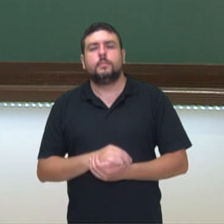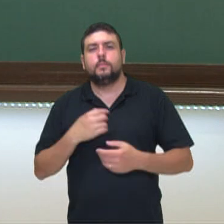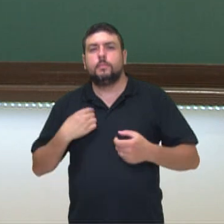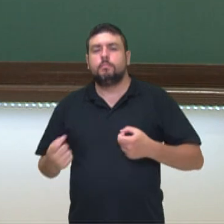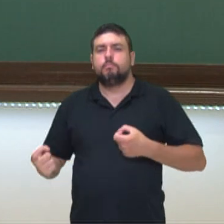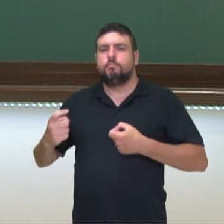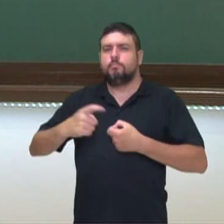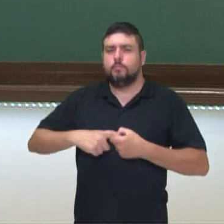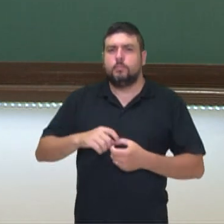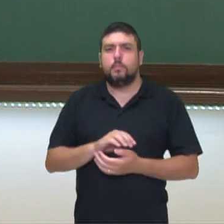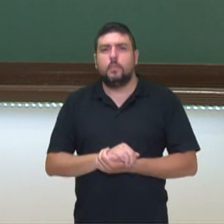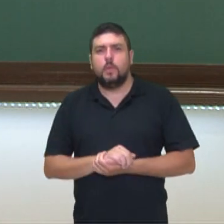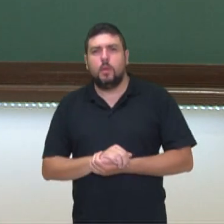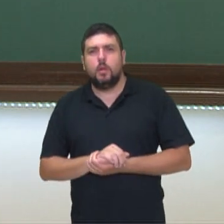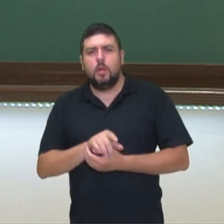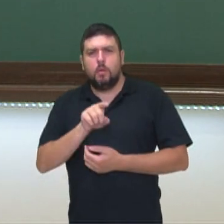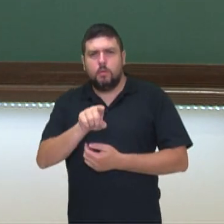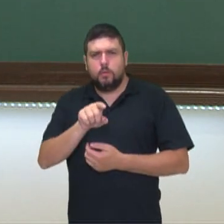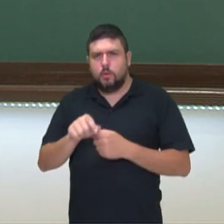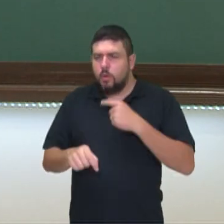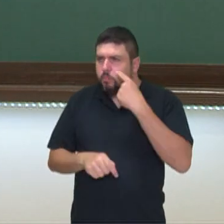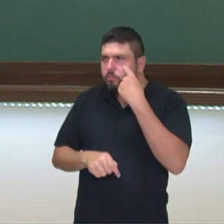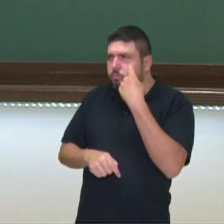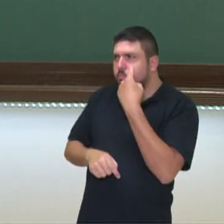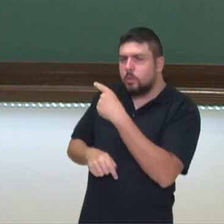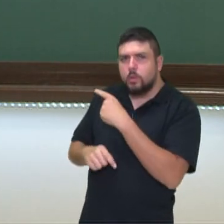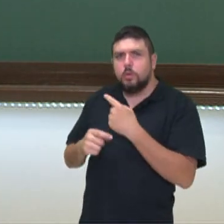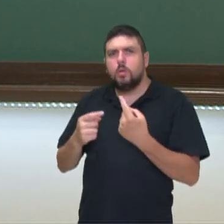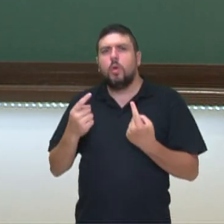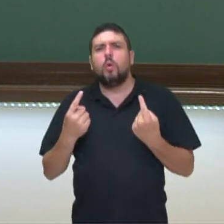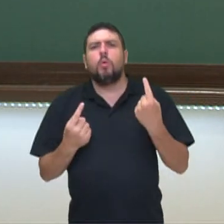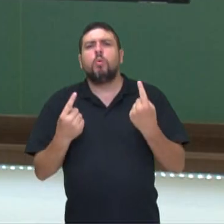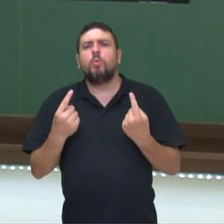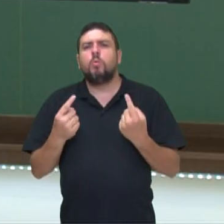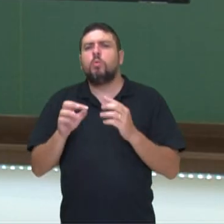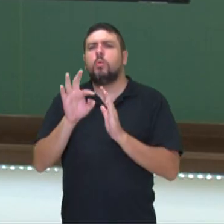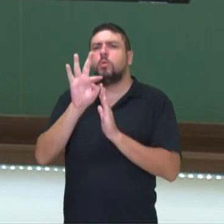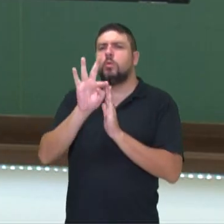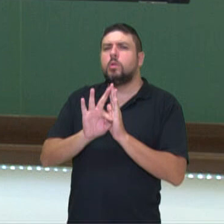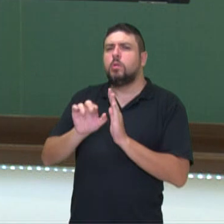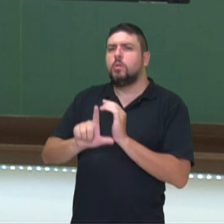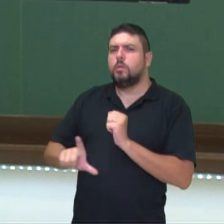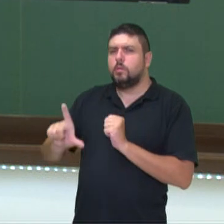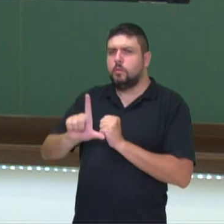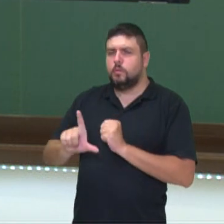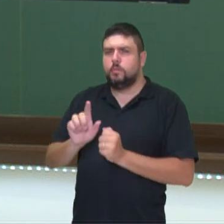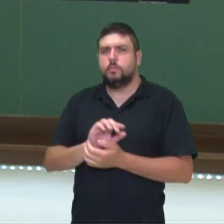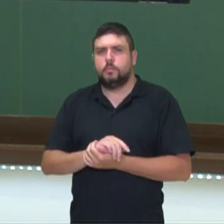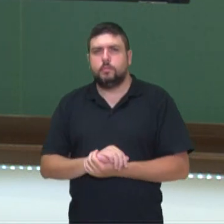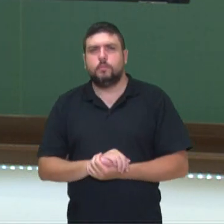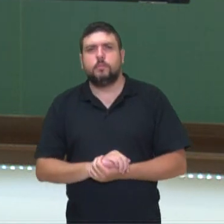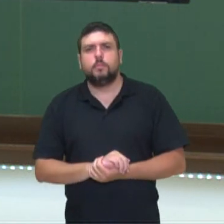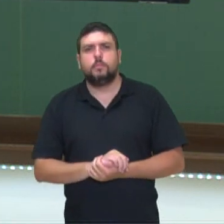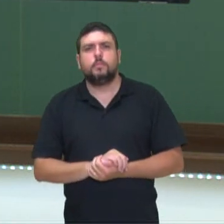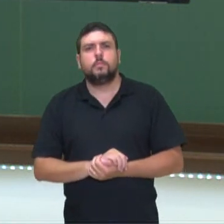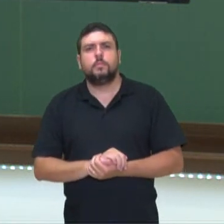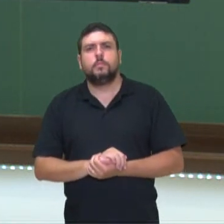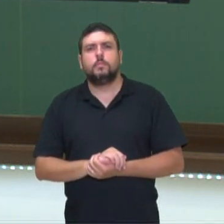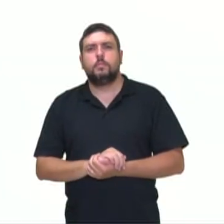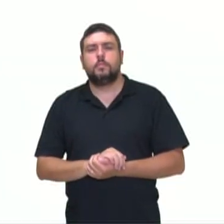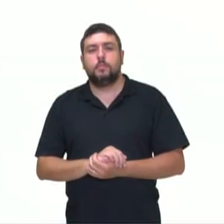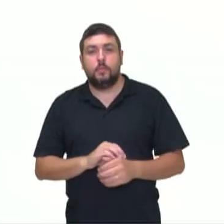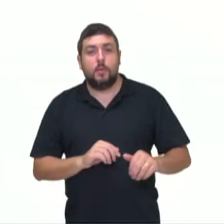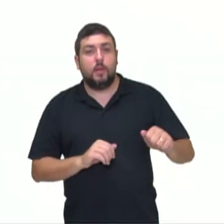Voltamos. Conseguiu identificar qual alternativa tem um texto que é literário? Vamos lá. Letra